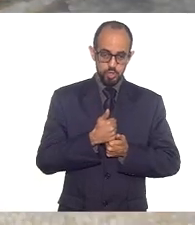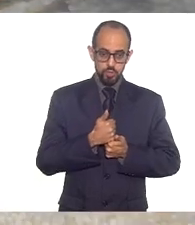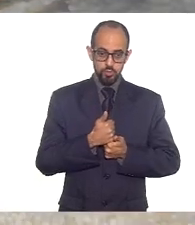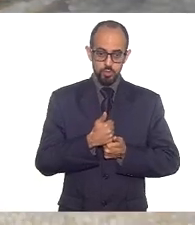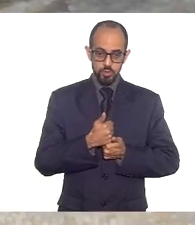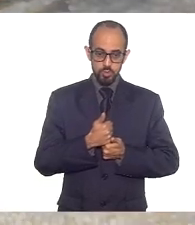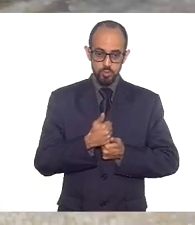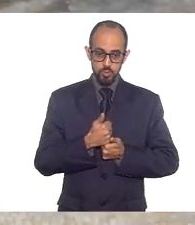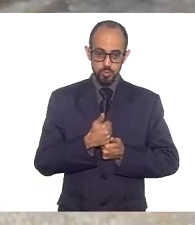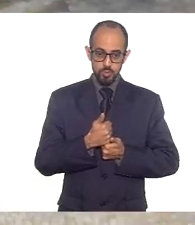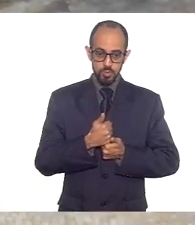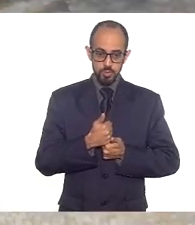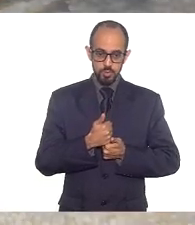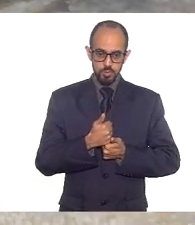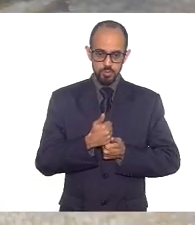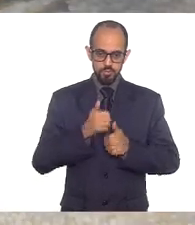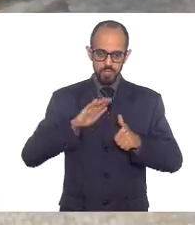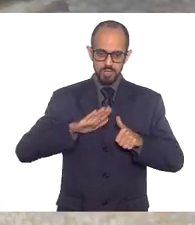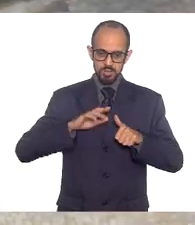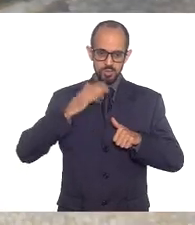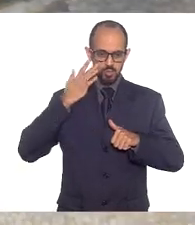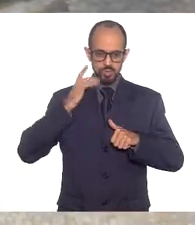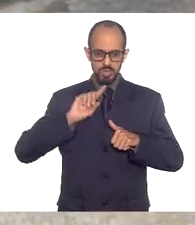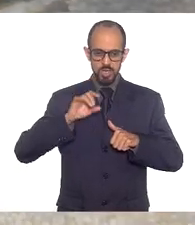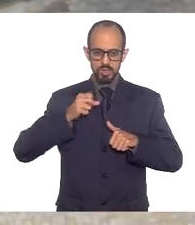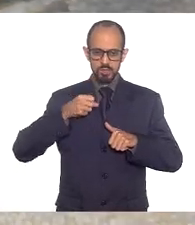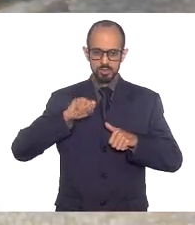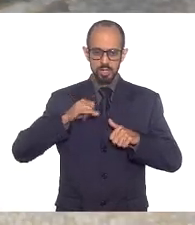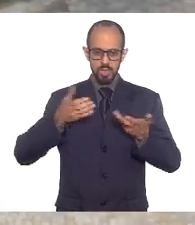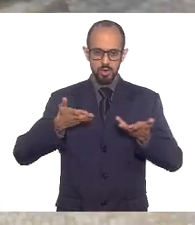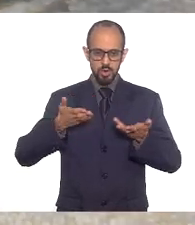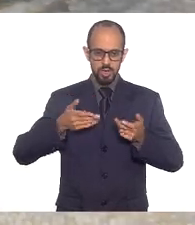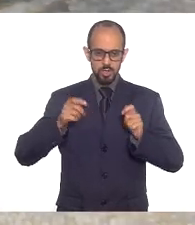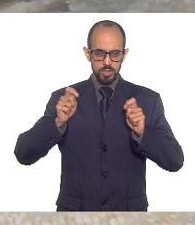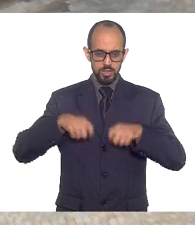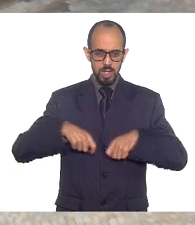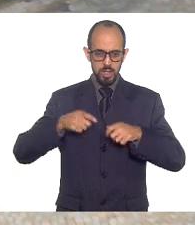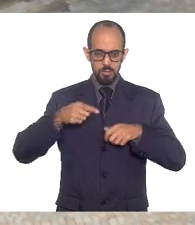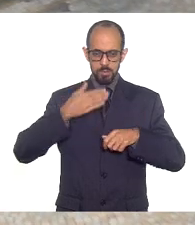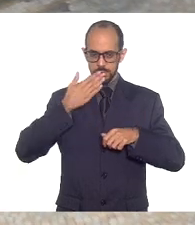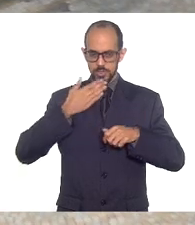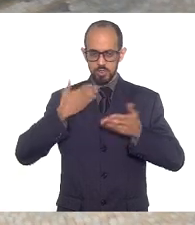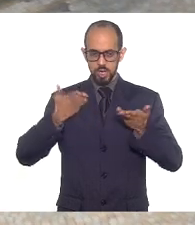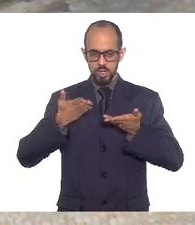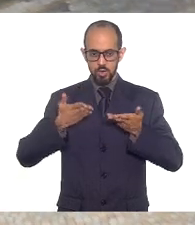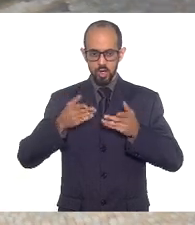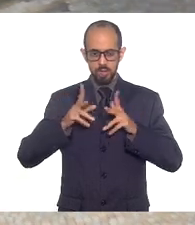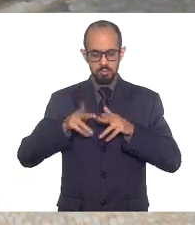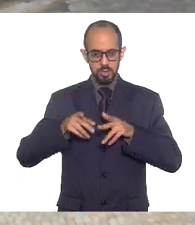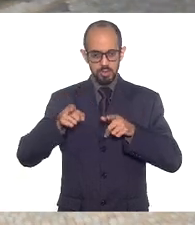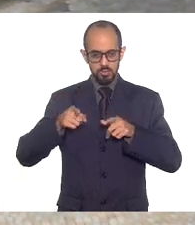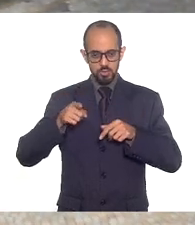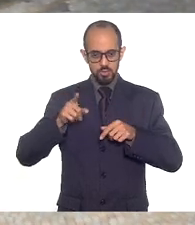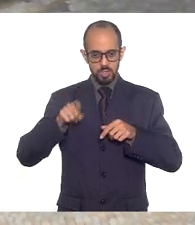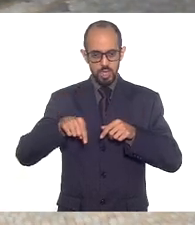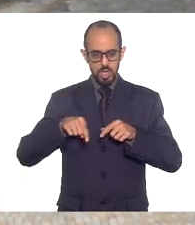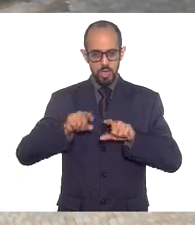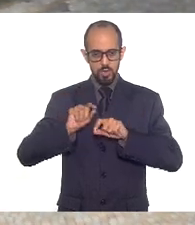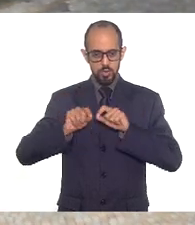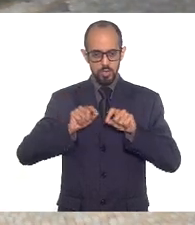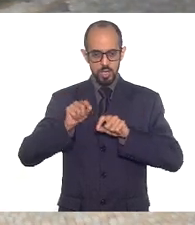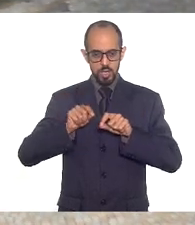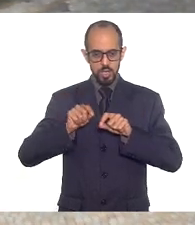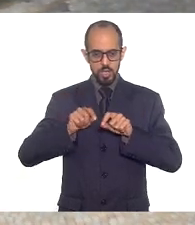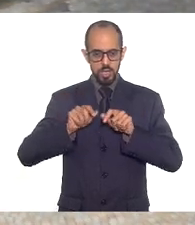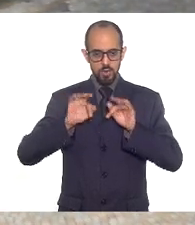a não sei se nesses termos Já podemos pedir Então quero que solicitar também da mesma forma forma a mesma